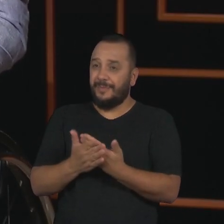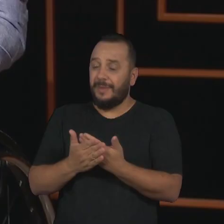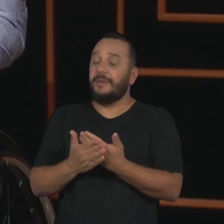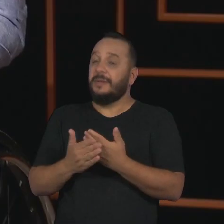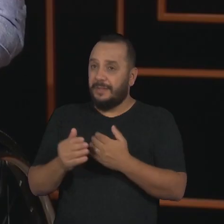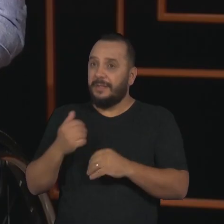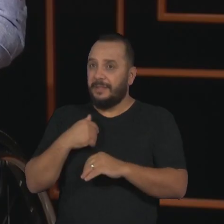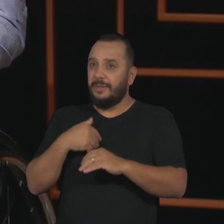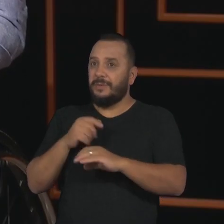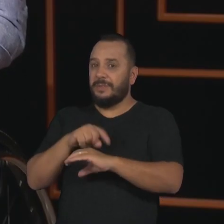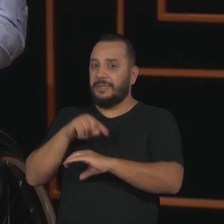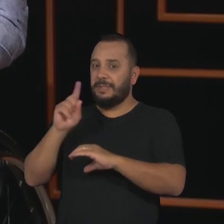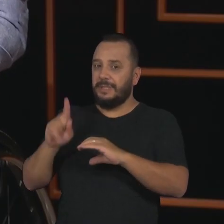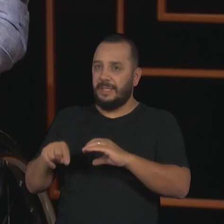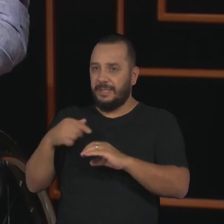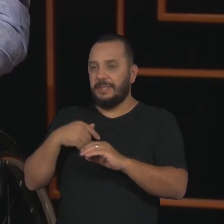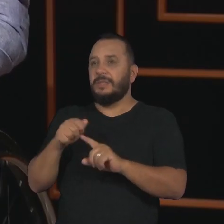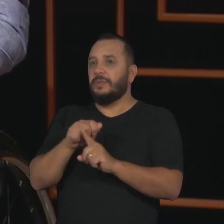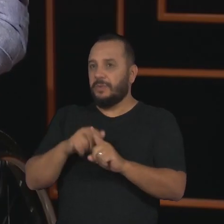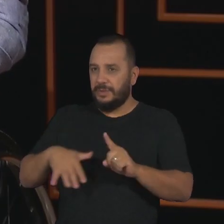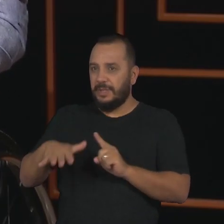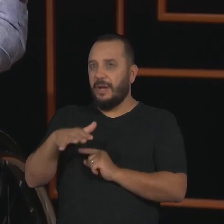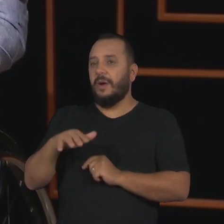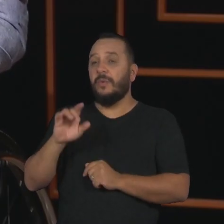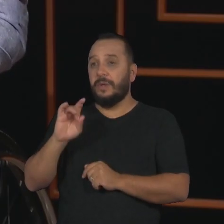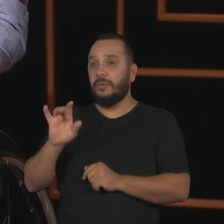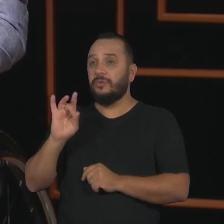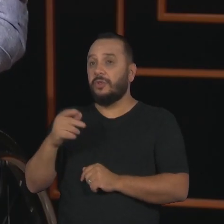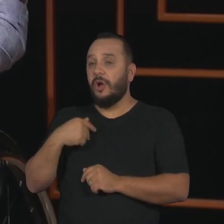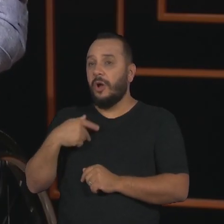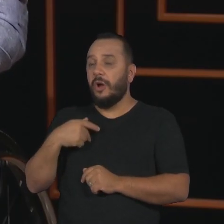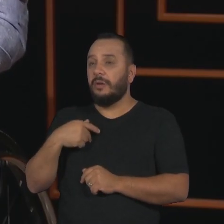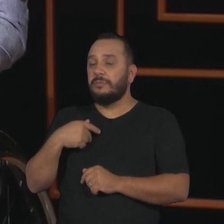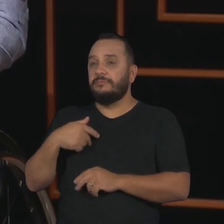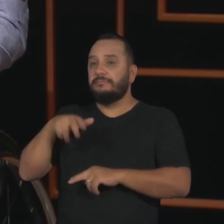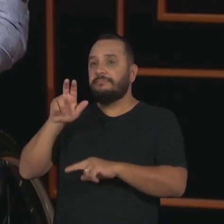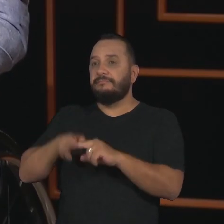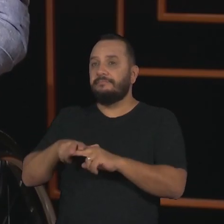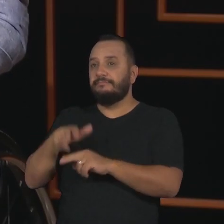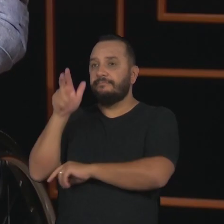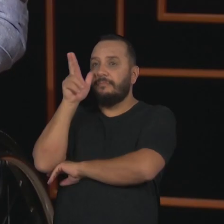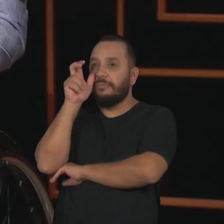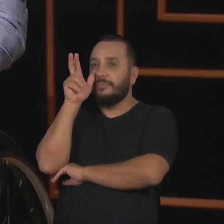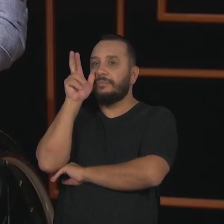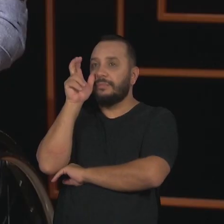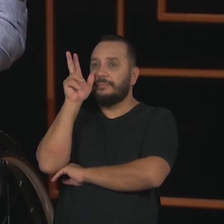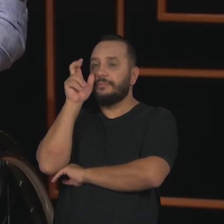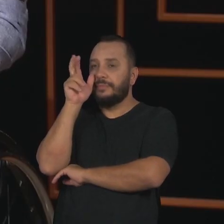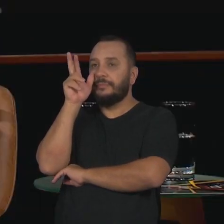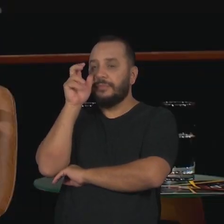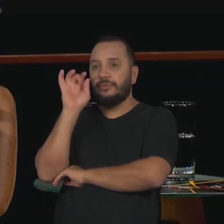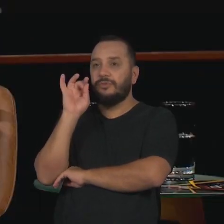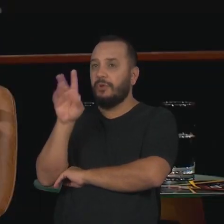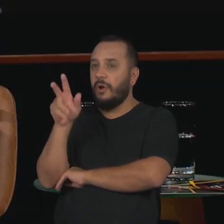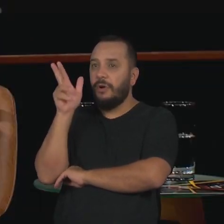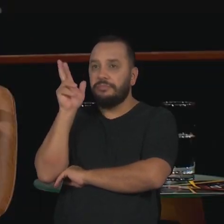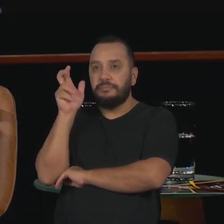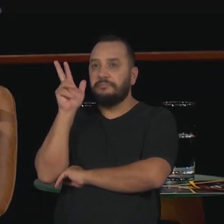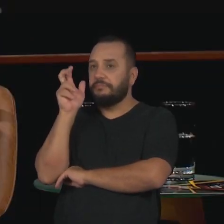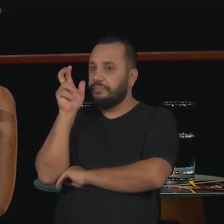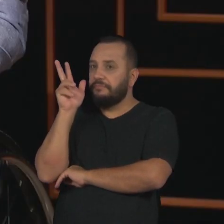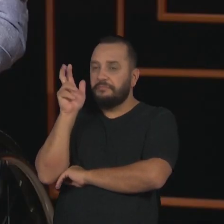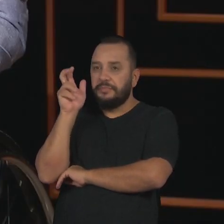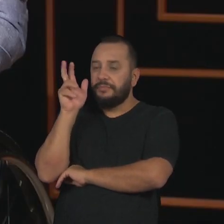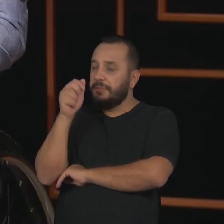como ouvinte. E eu ia na Maria Antônia assistir às aulas.